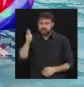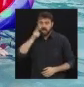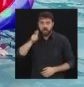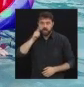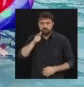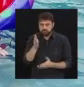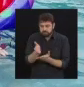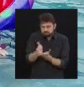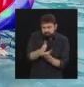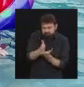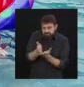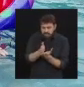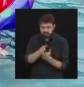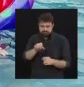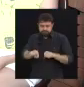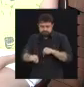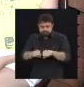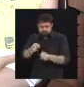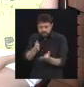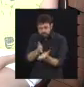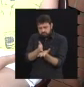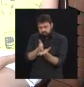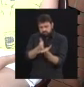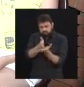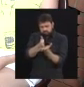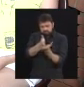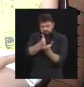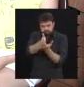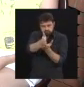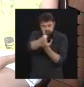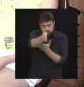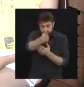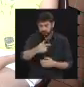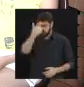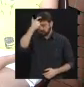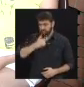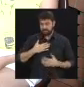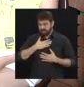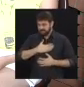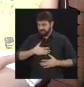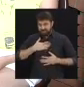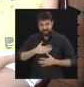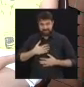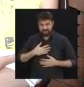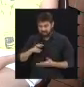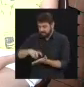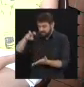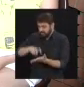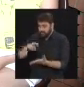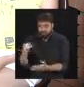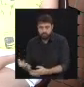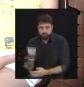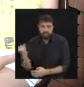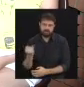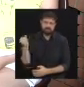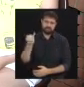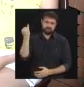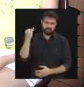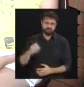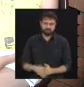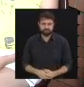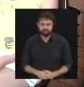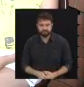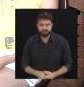ela conseguiu se equilibrar, ela conseguiu se desenvolver, para a gente era uma etapa muito importante também,